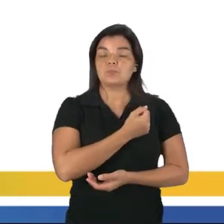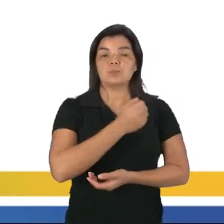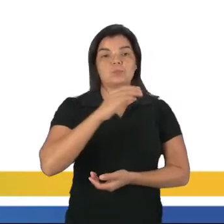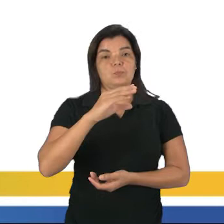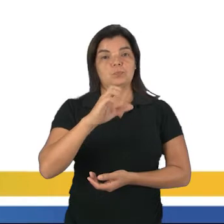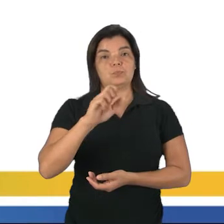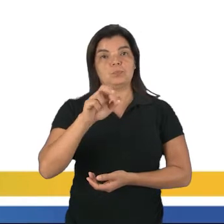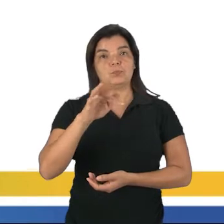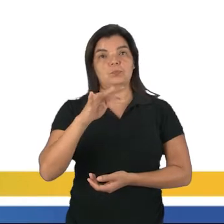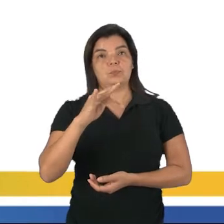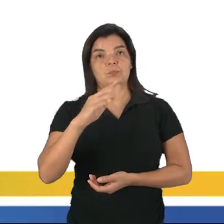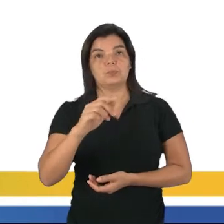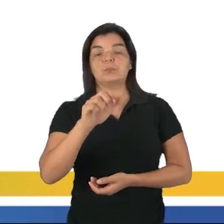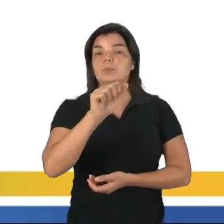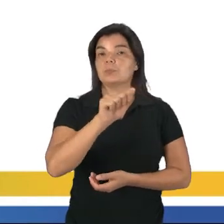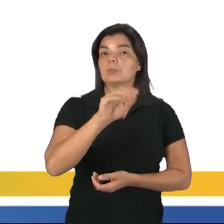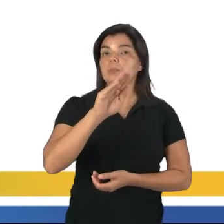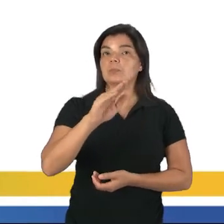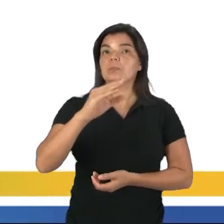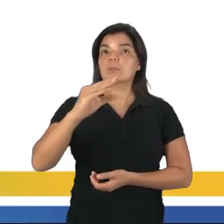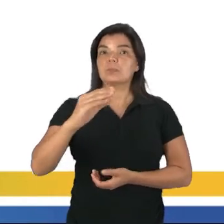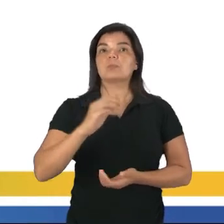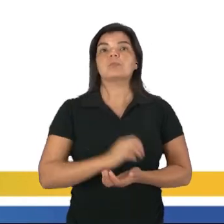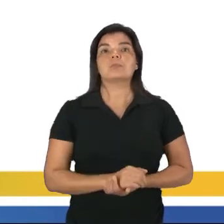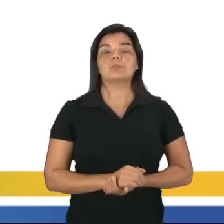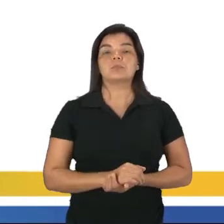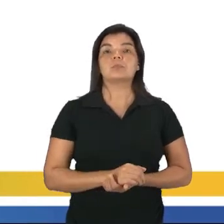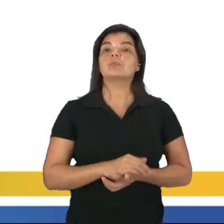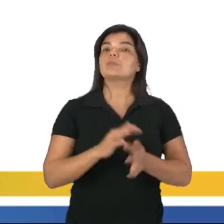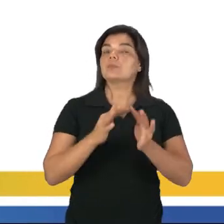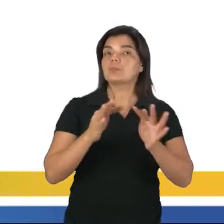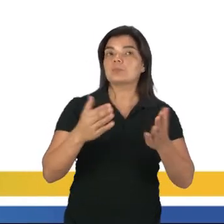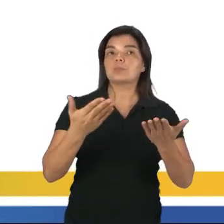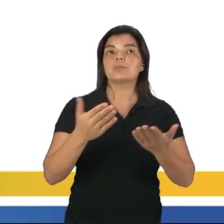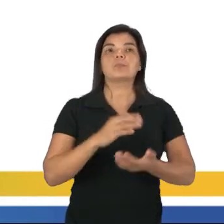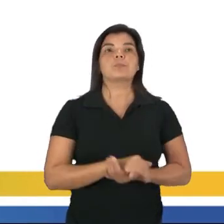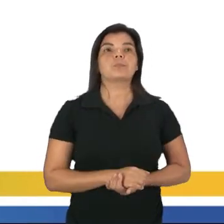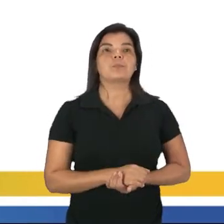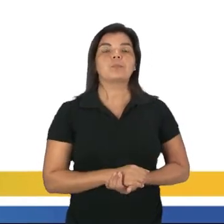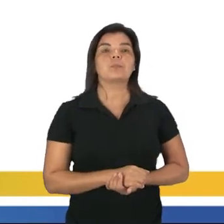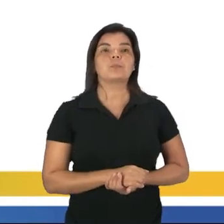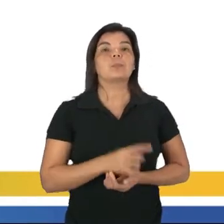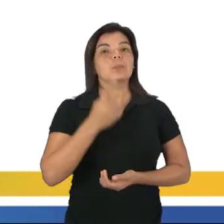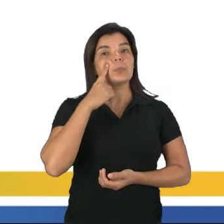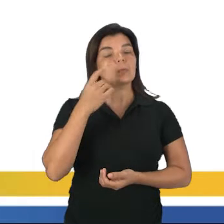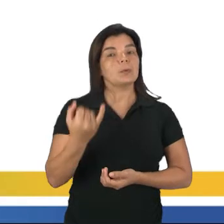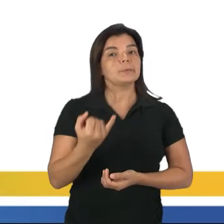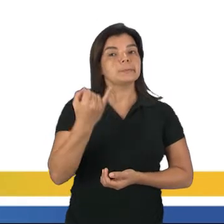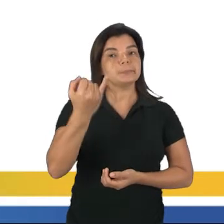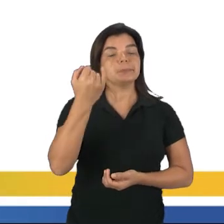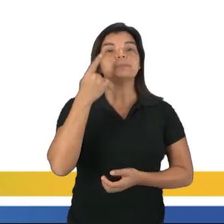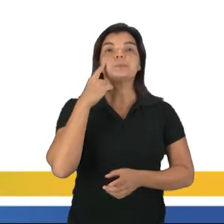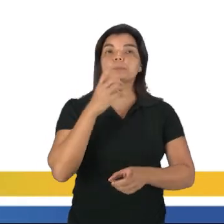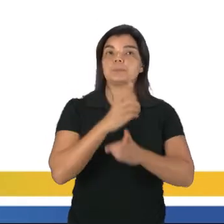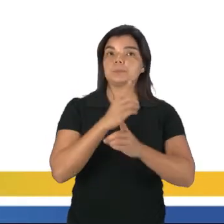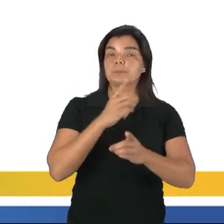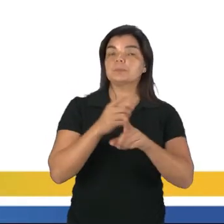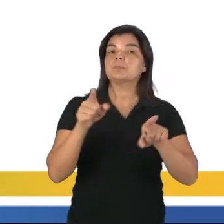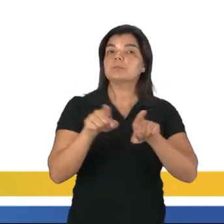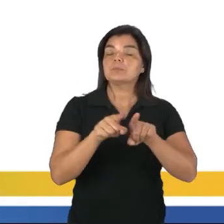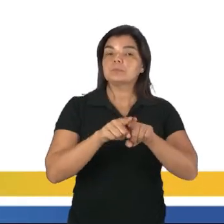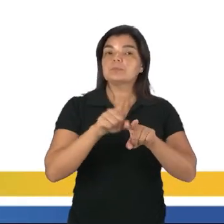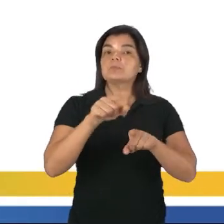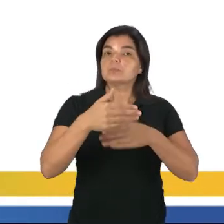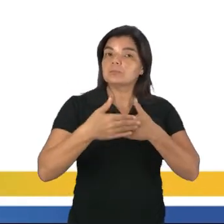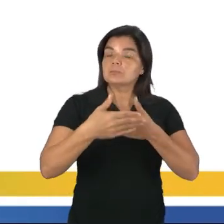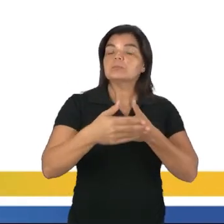dos coeficientes a, b e c nas funções aqui quadráticas abaixo, tá? É importante a gente localizar esses coeficientes, porque mais